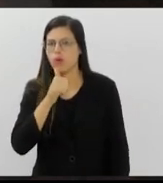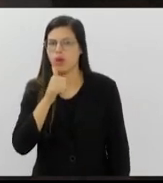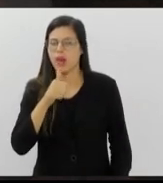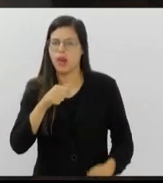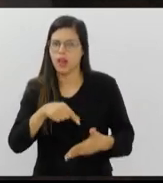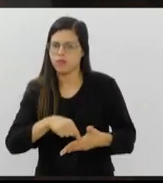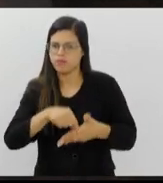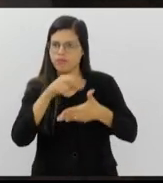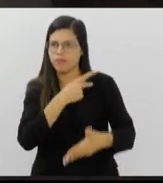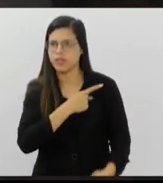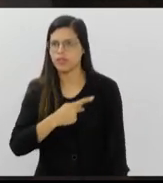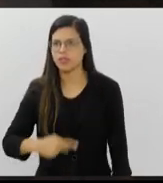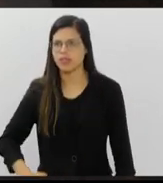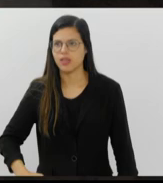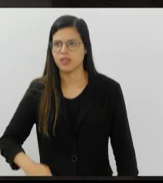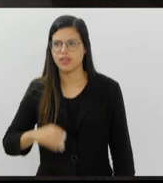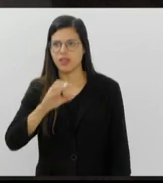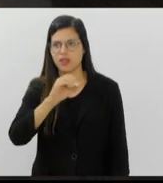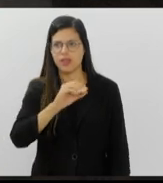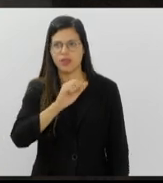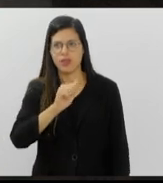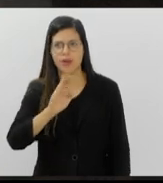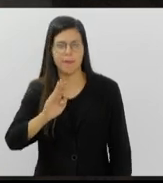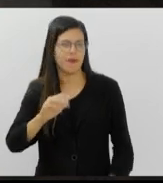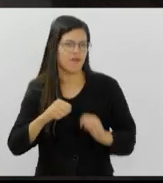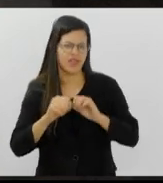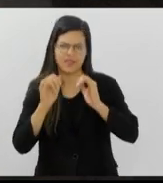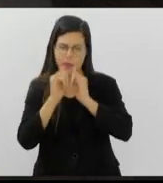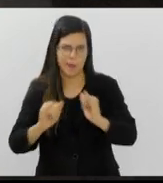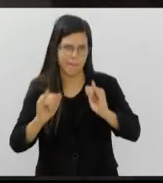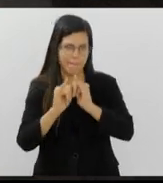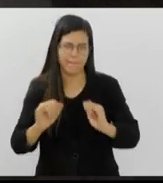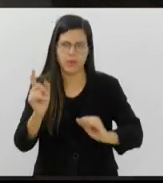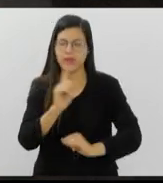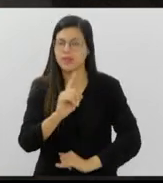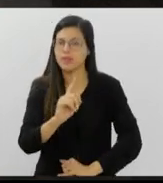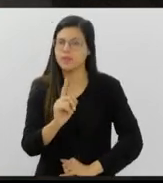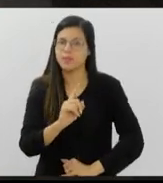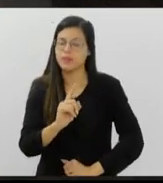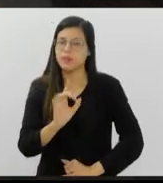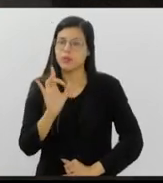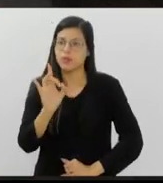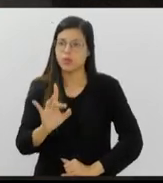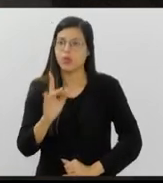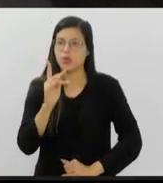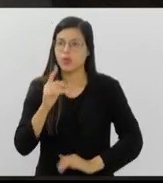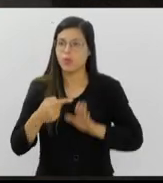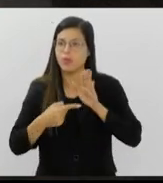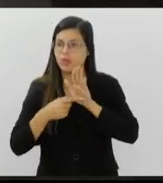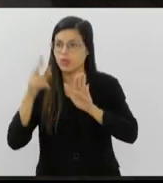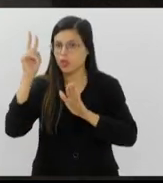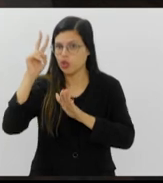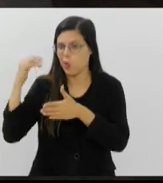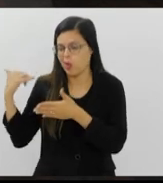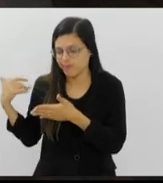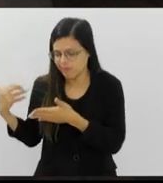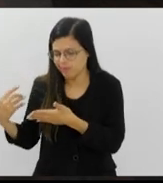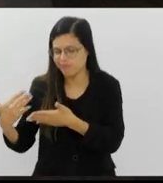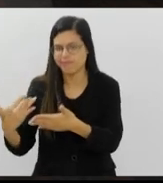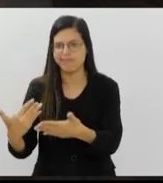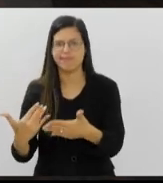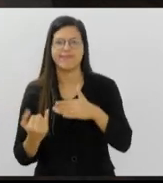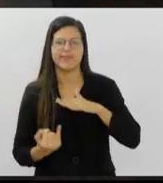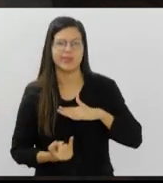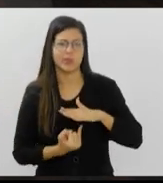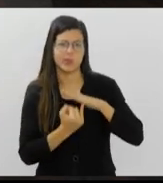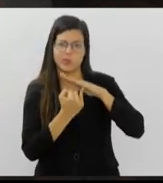OAB. Não estou fazendo campanha, só estou referindo a questão histórica dessa instituição,